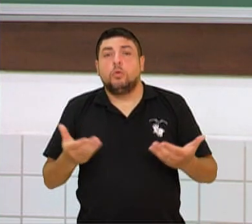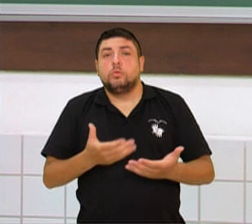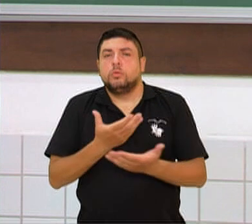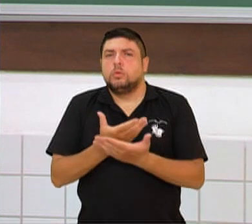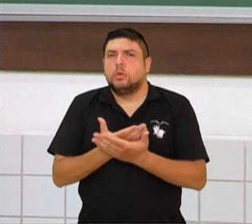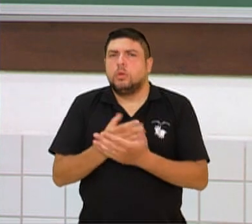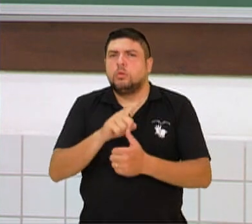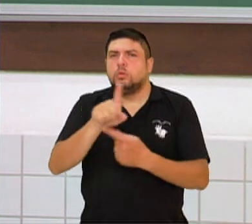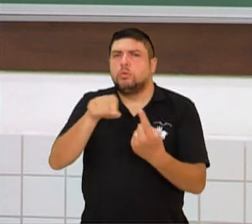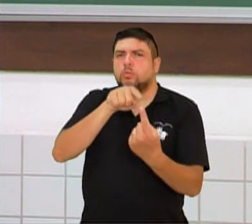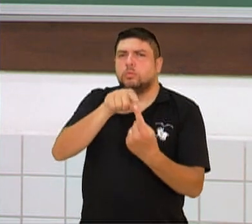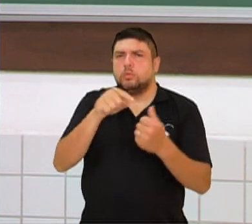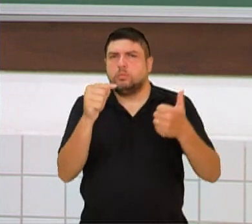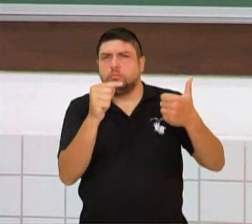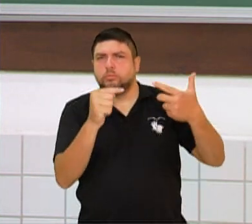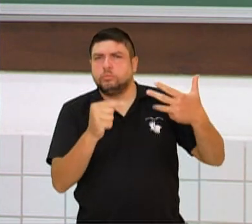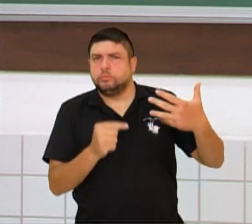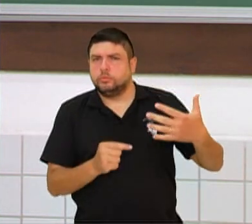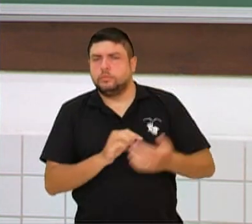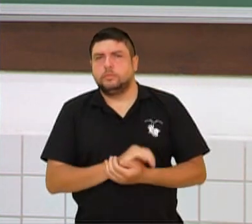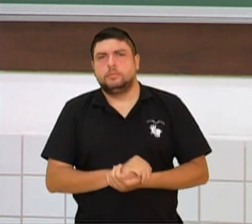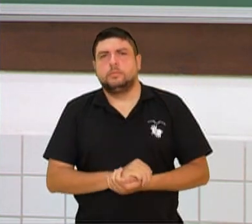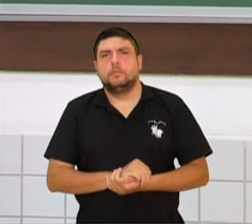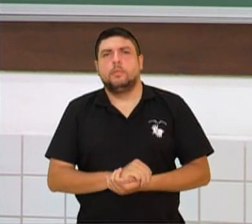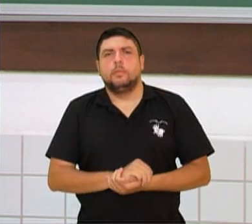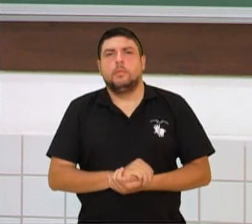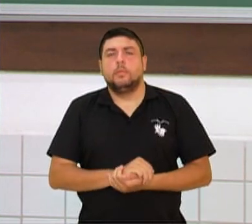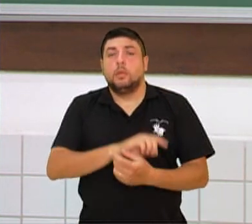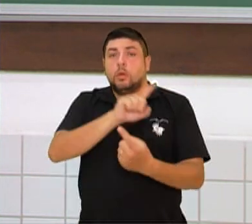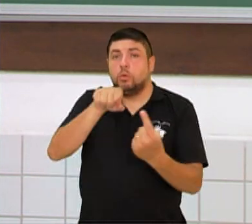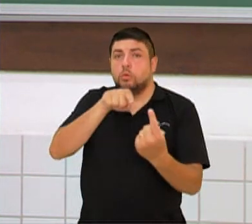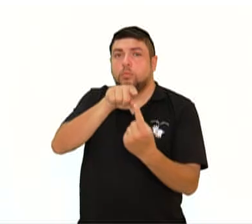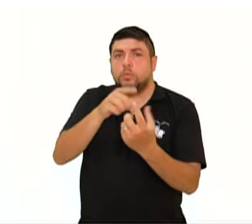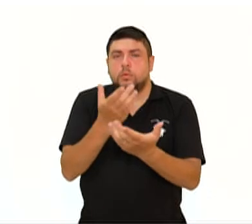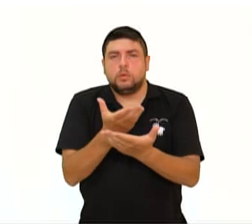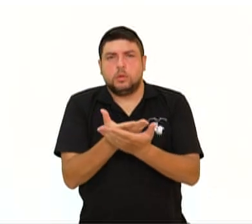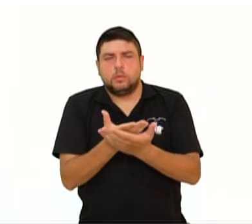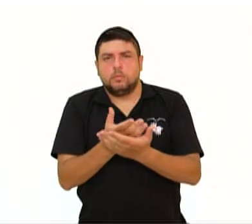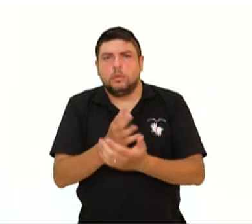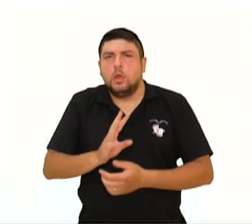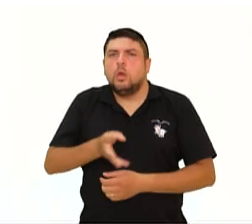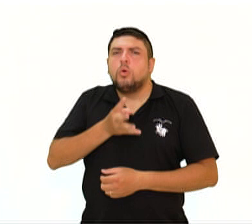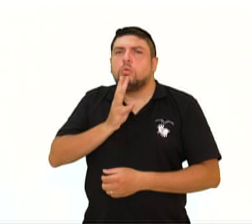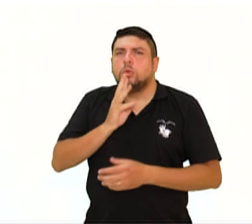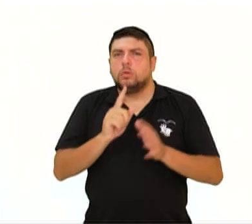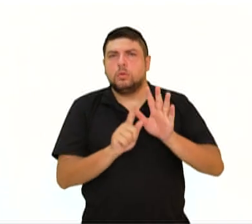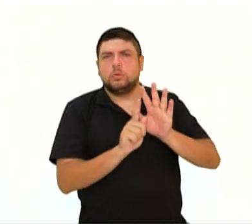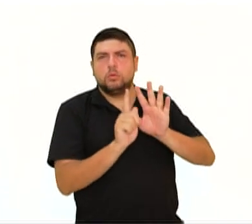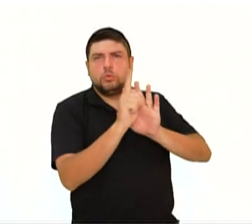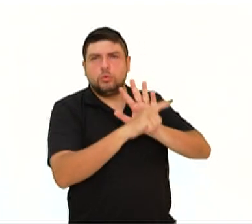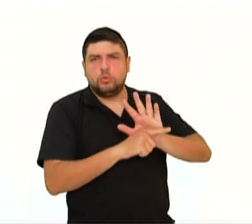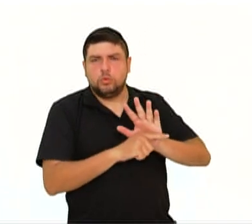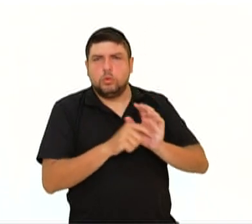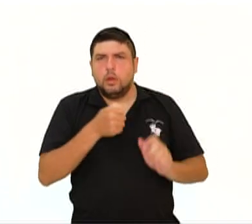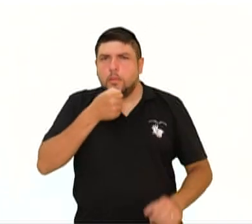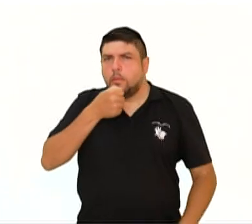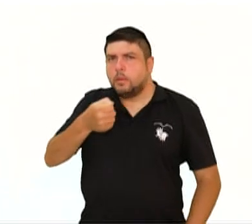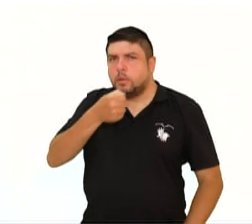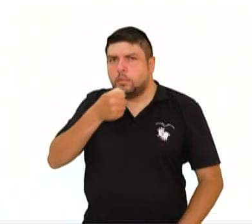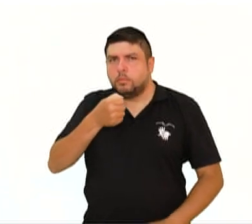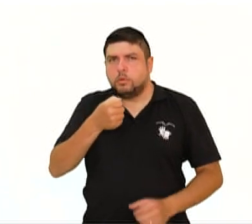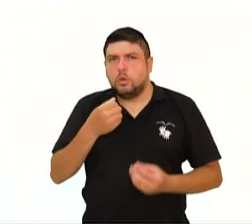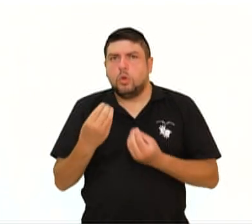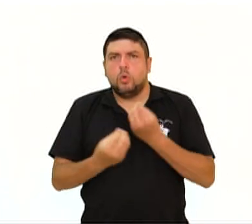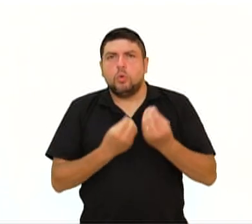aulas? Então, comigo lá. Objetivos da aula: conhecer o gênero entrevista, constituição e